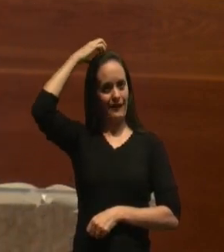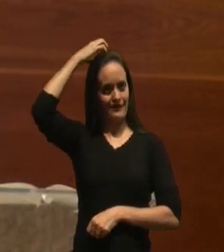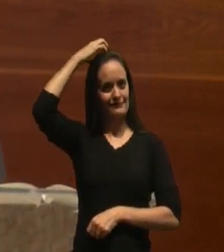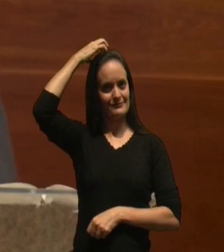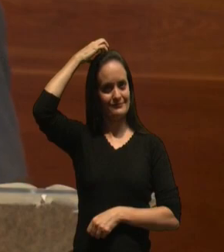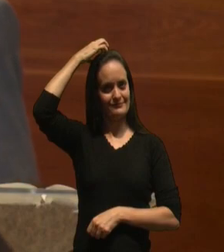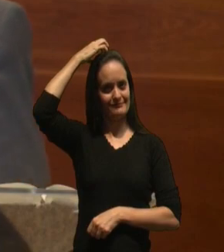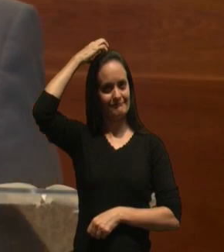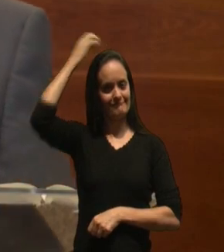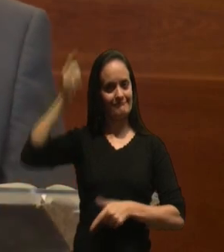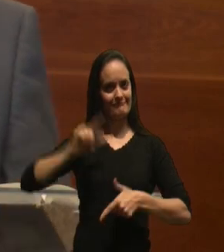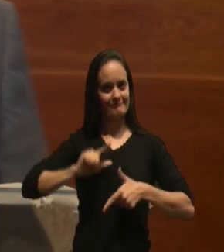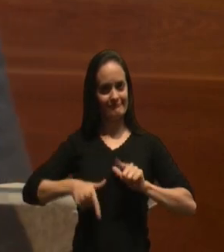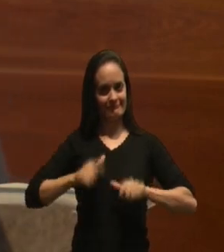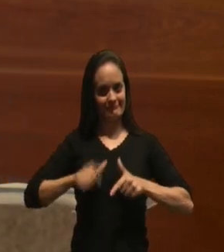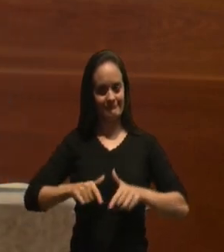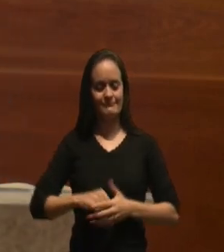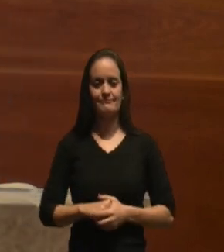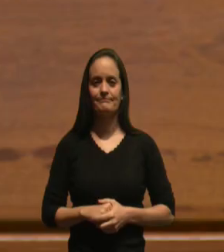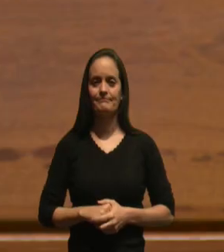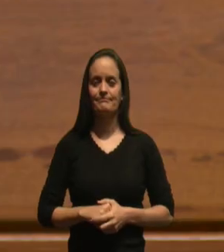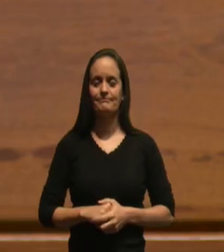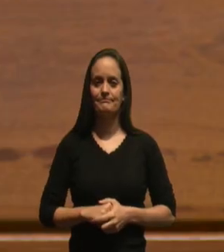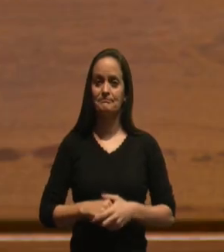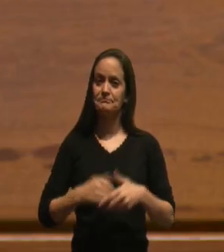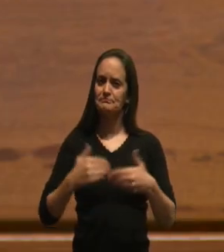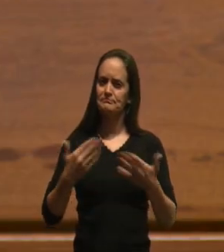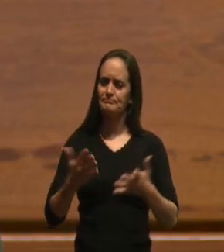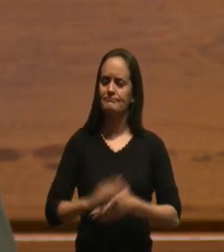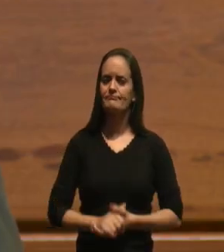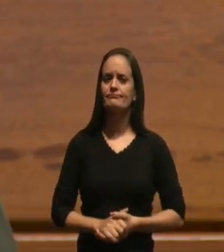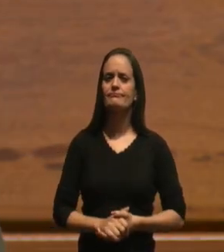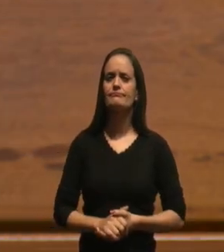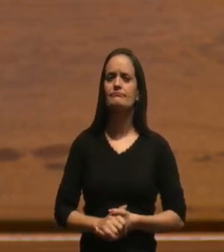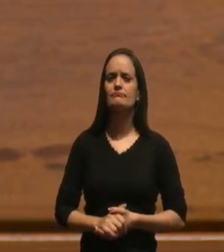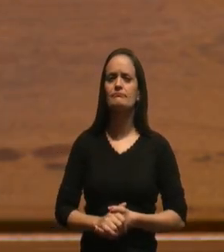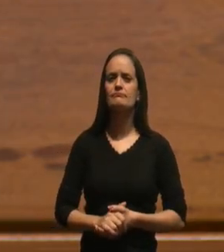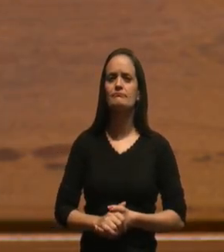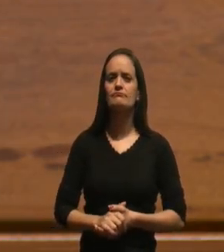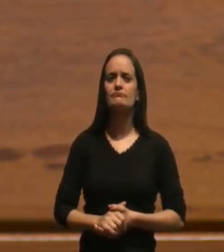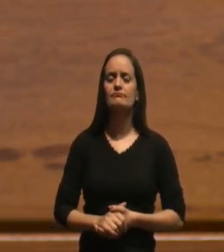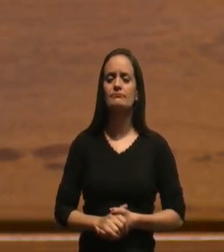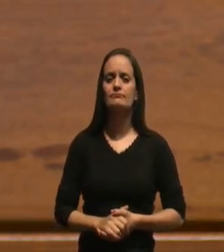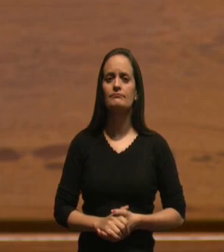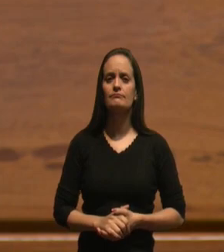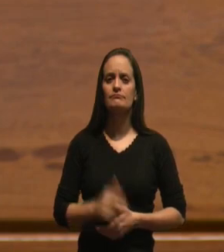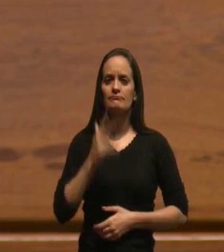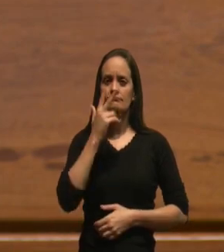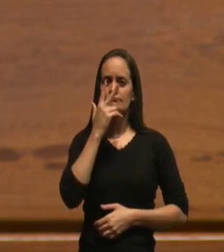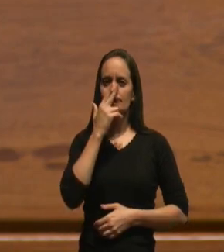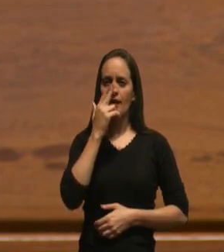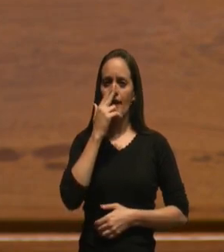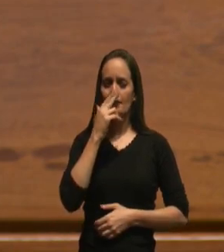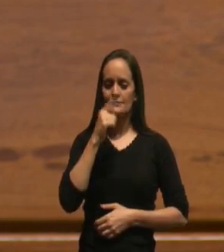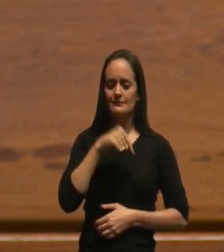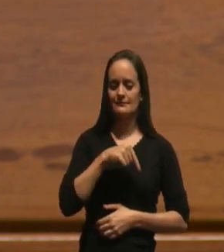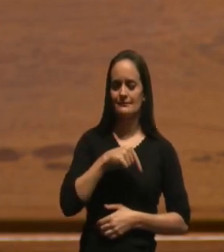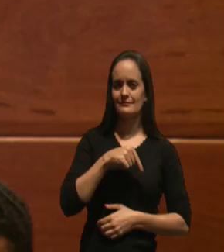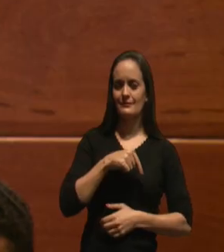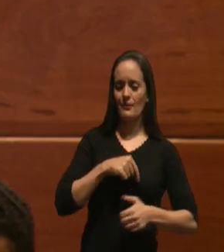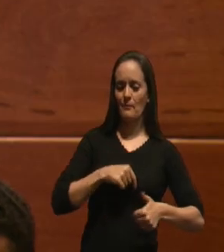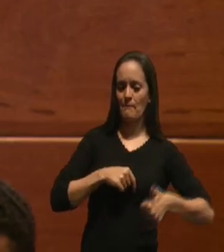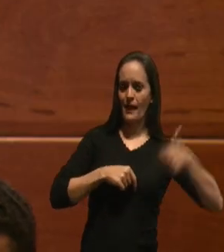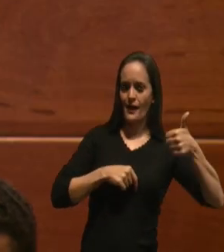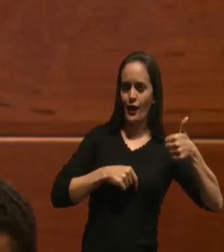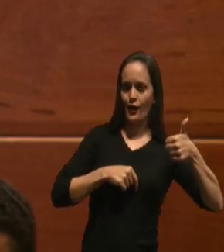Israel. E sempre é um grande problema quando o melhor faz